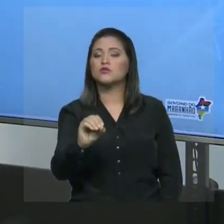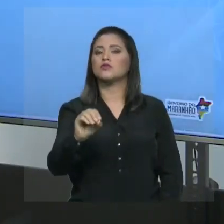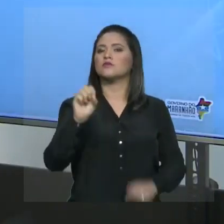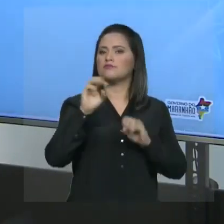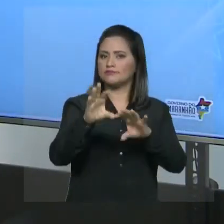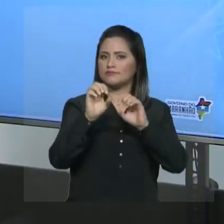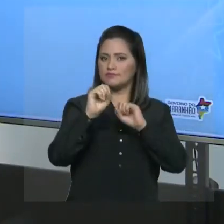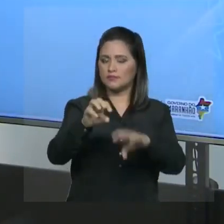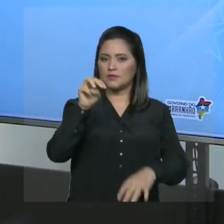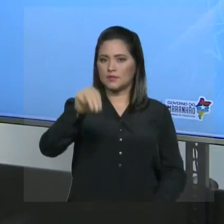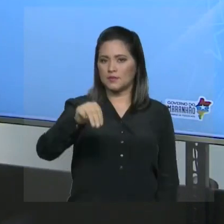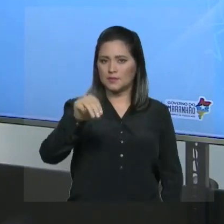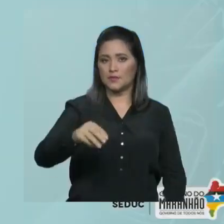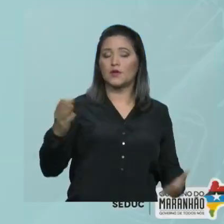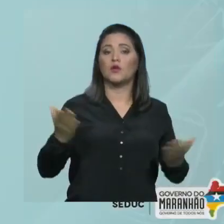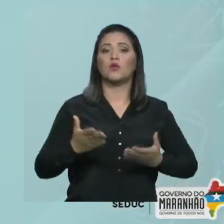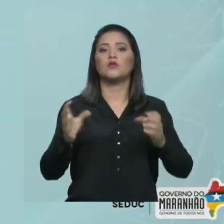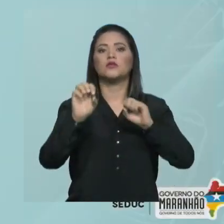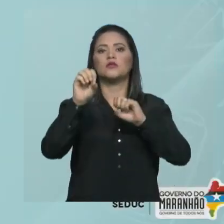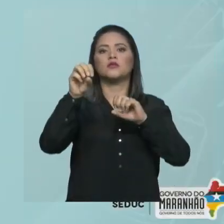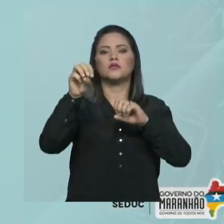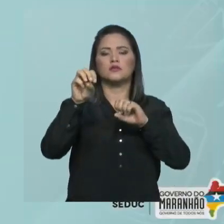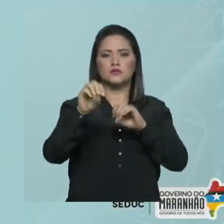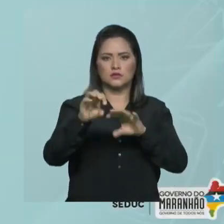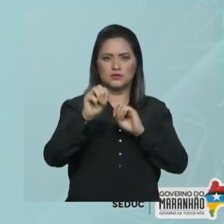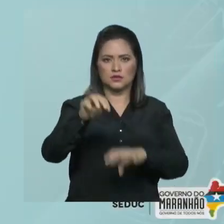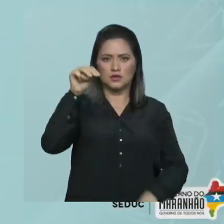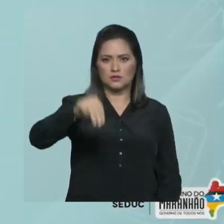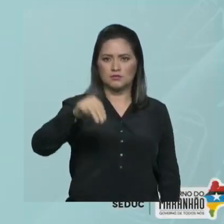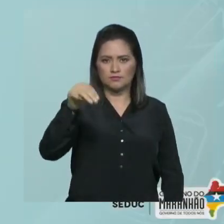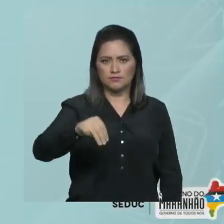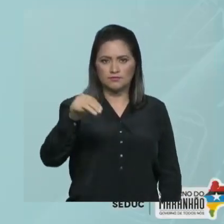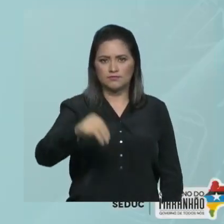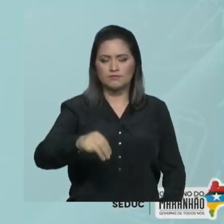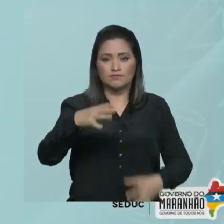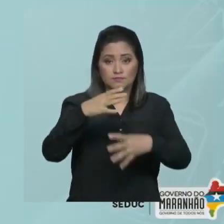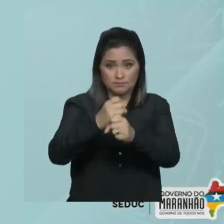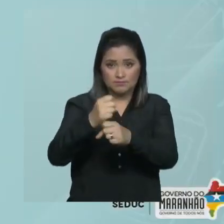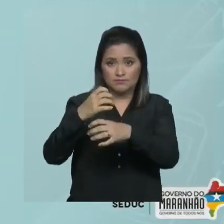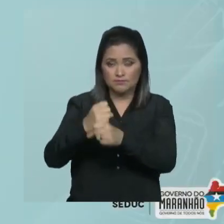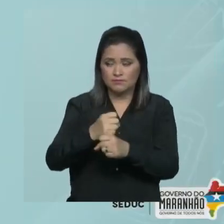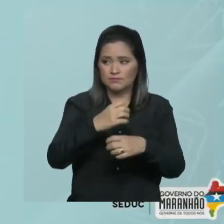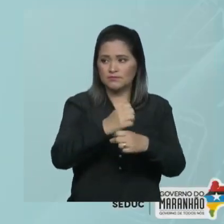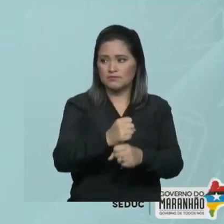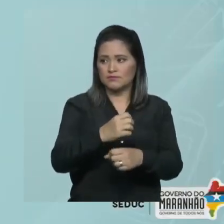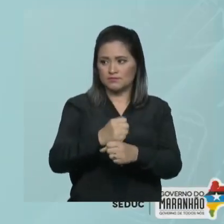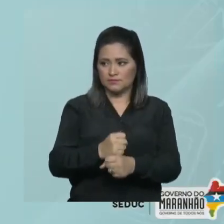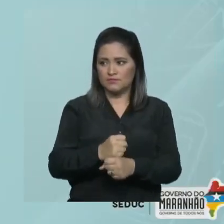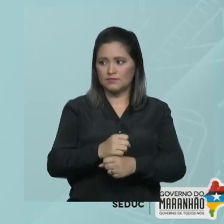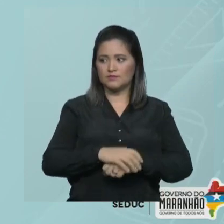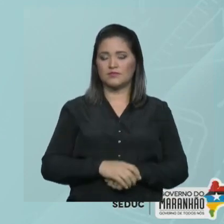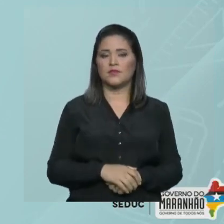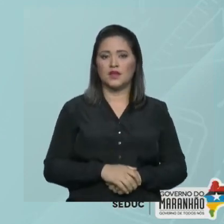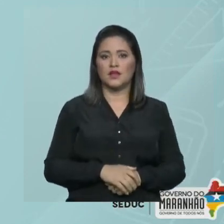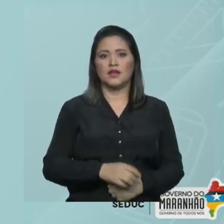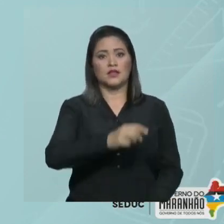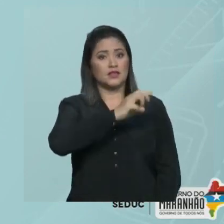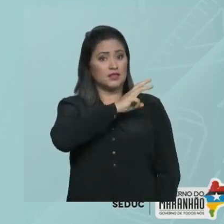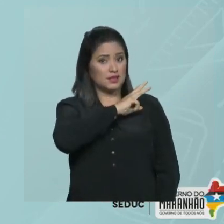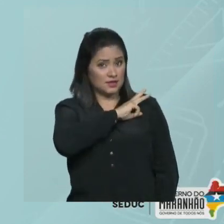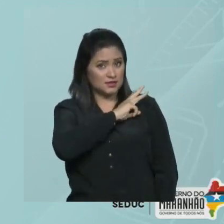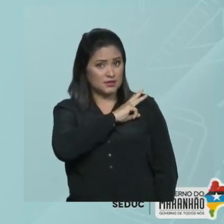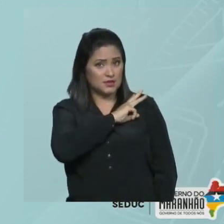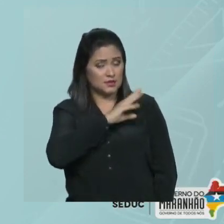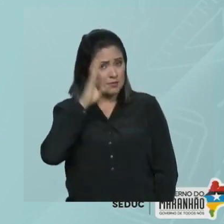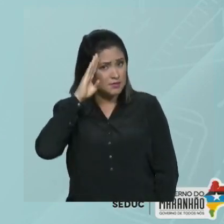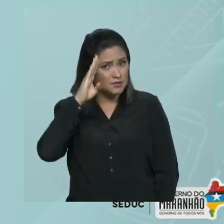vamos trabalhar com matemática financeira. É um conteúdo direcionado ao terceiro ano do ensino médio, mas é um